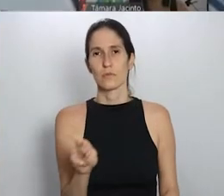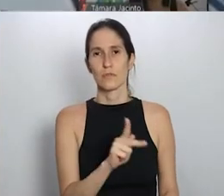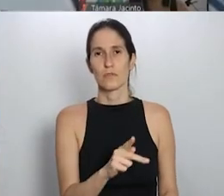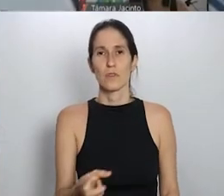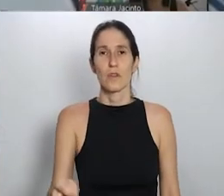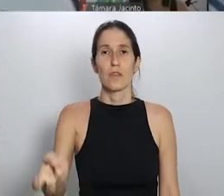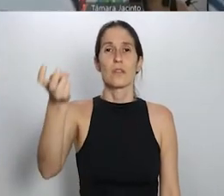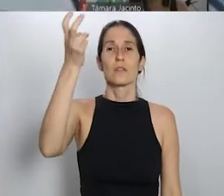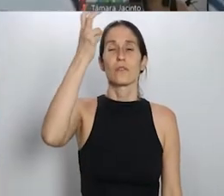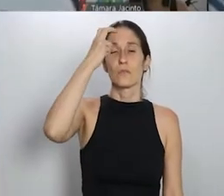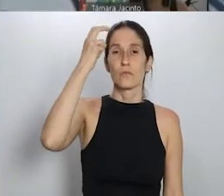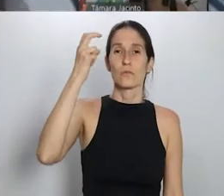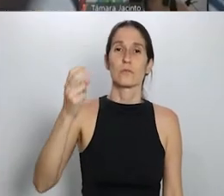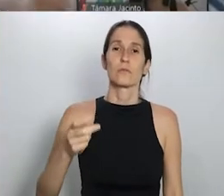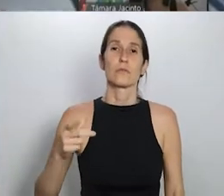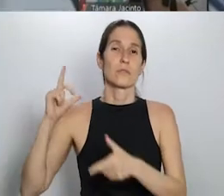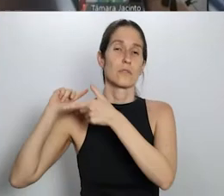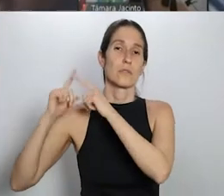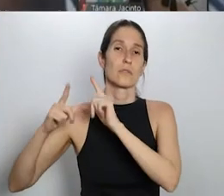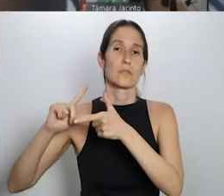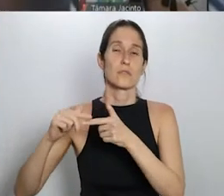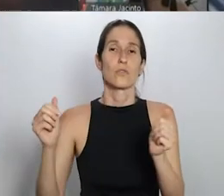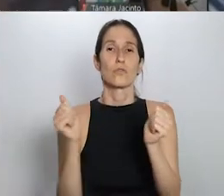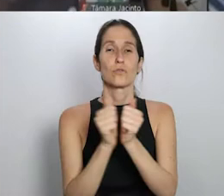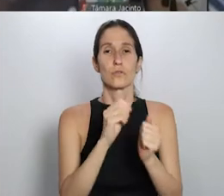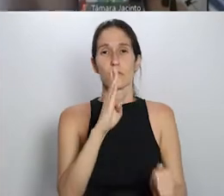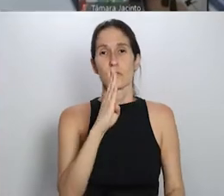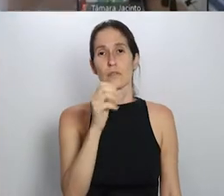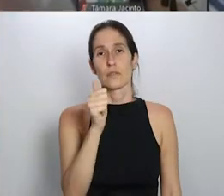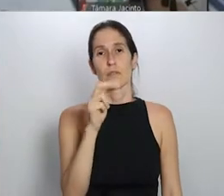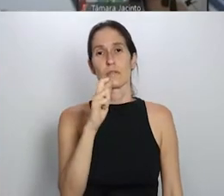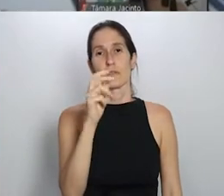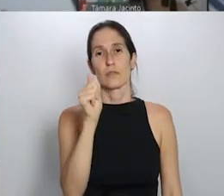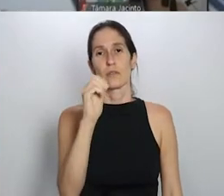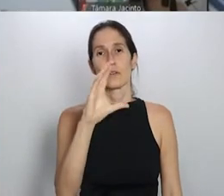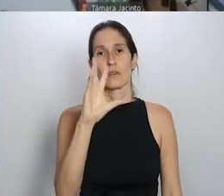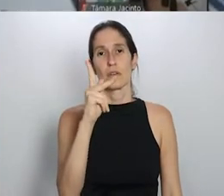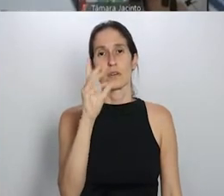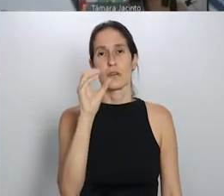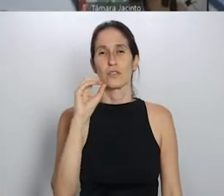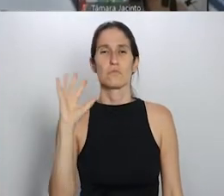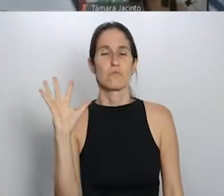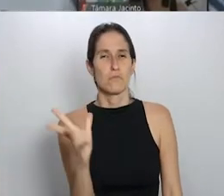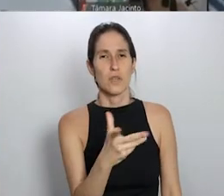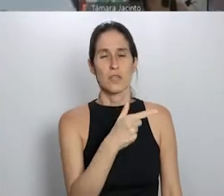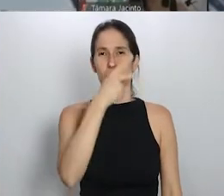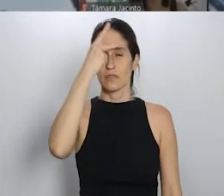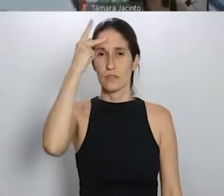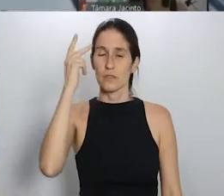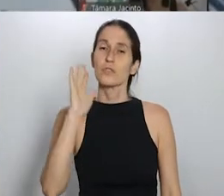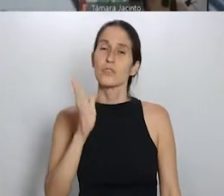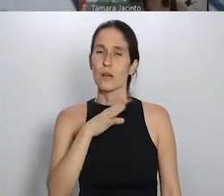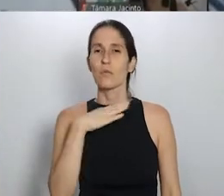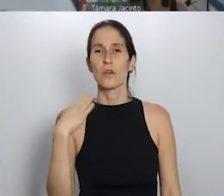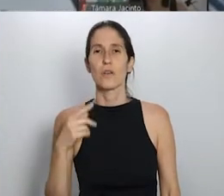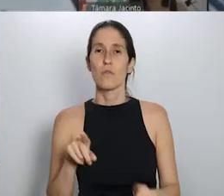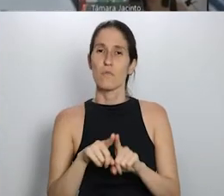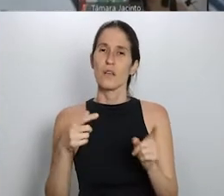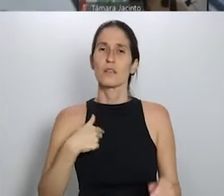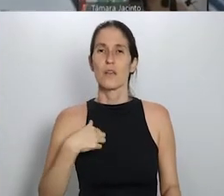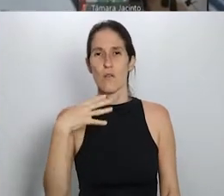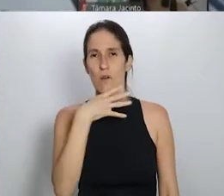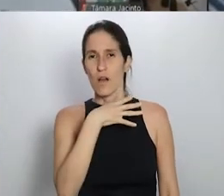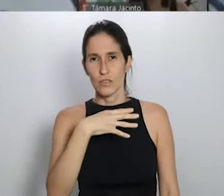cultura maravilhosos todos. O Baracho, para mim, é uma excelentíssima pessoa. Ele já se encontra com Deus, mas para